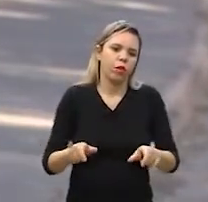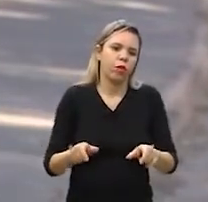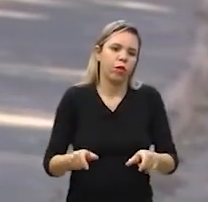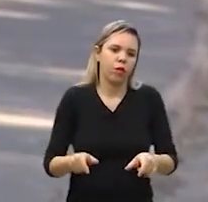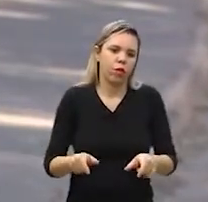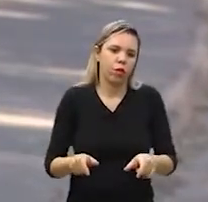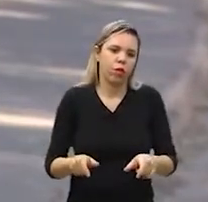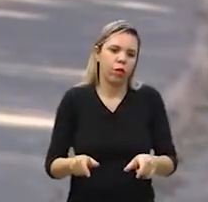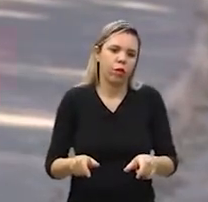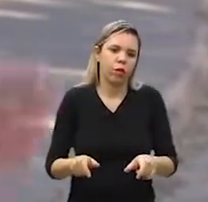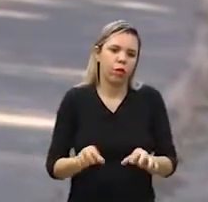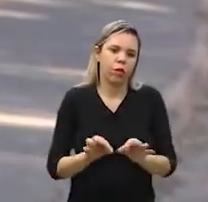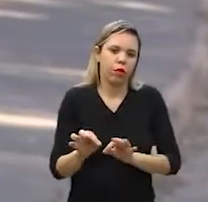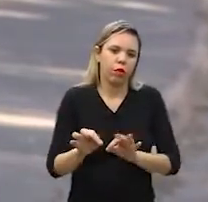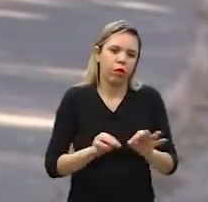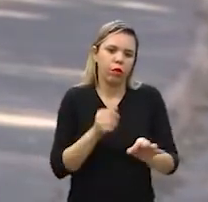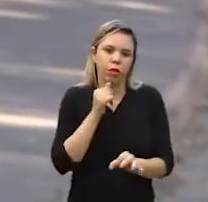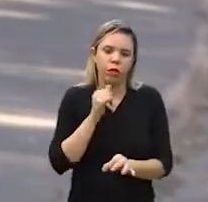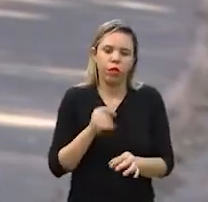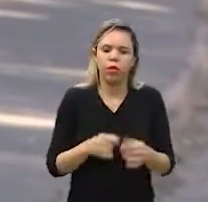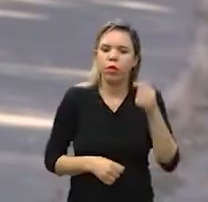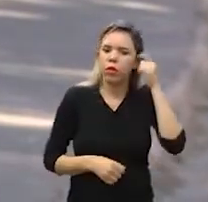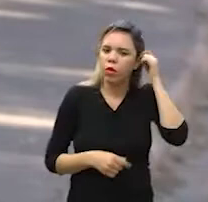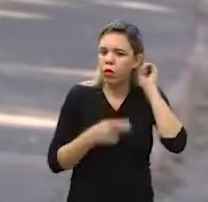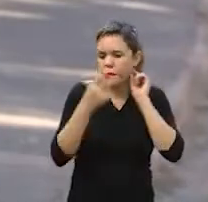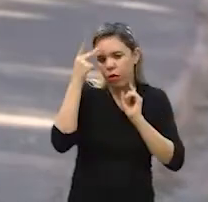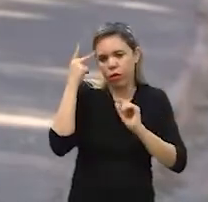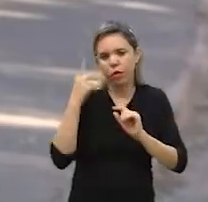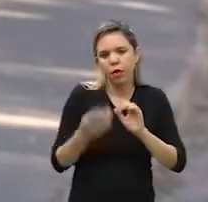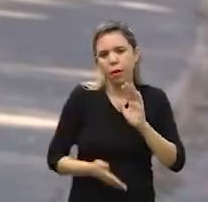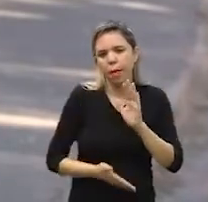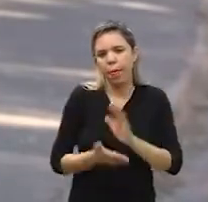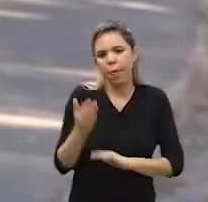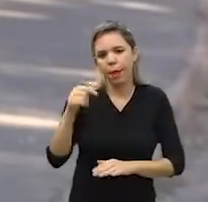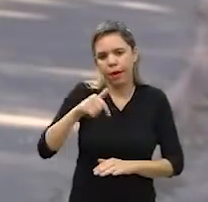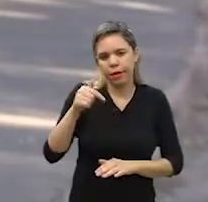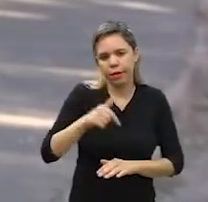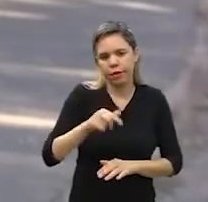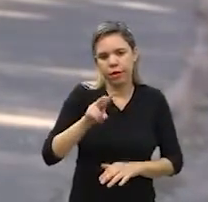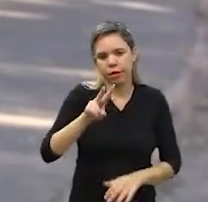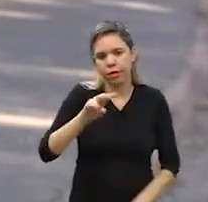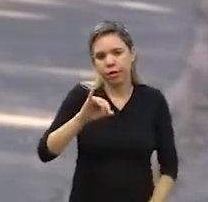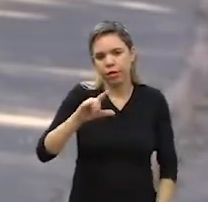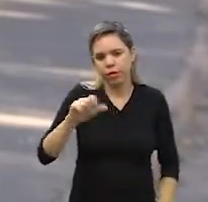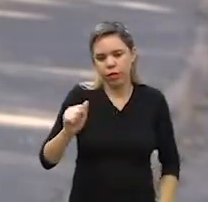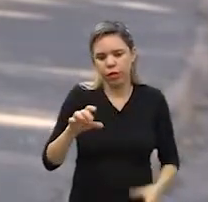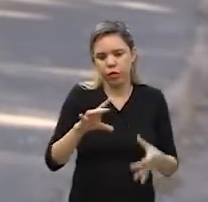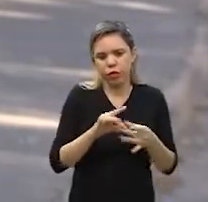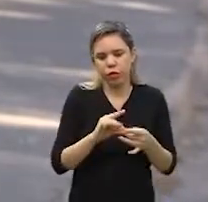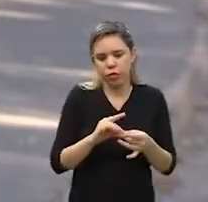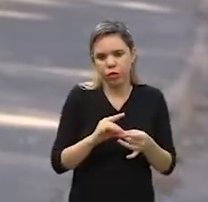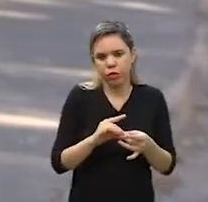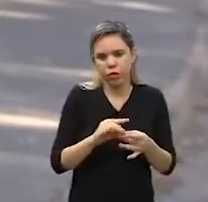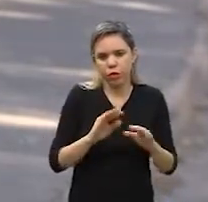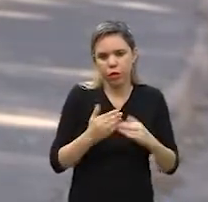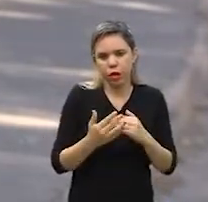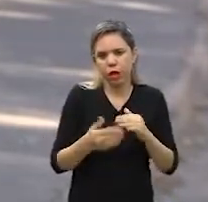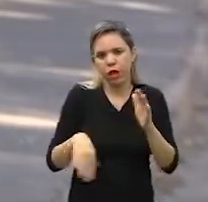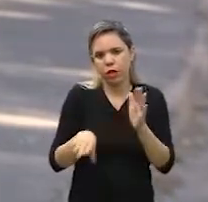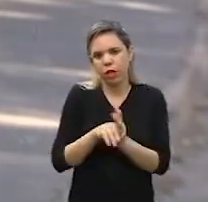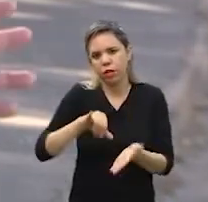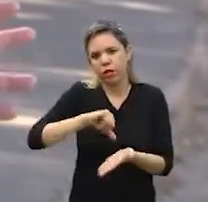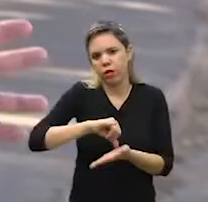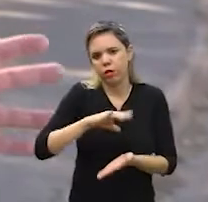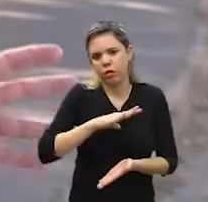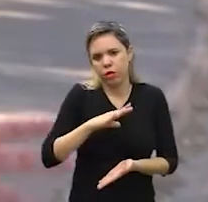todo o trecho do Corredor Perimetral Então vamos dar um exemplo a pessoa vai sair aqui da região da Vila União região do Capivari